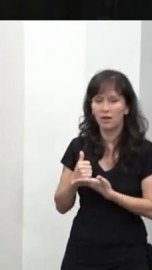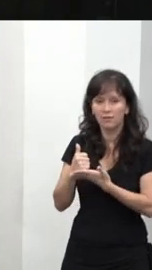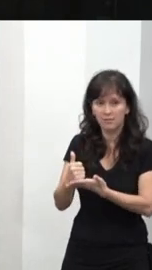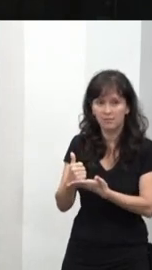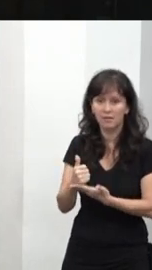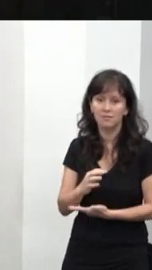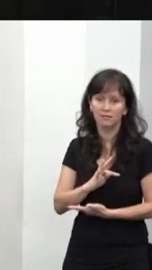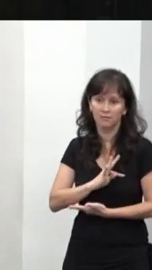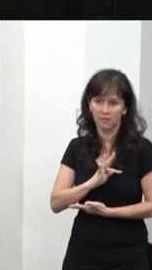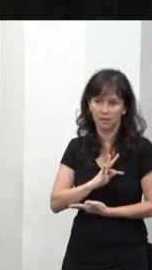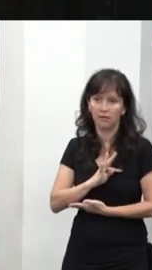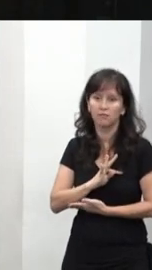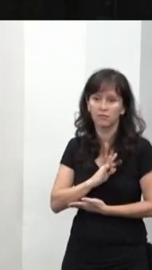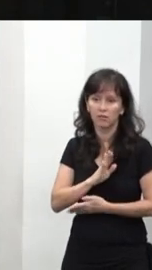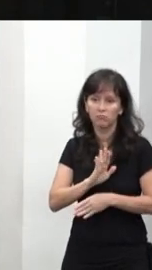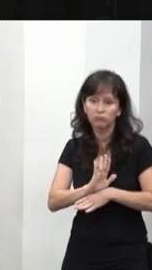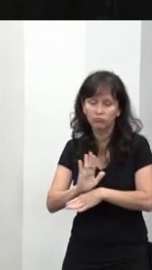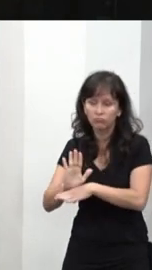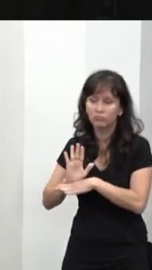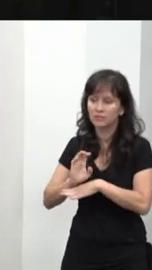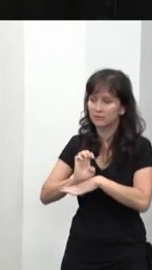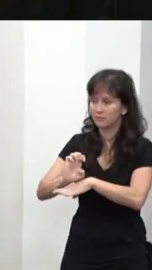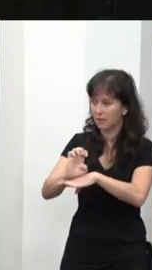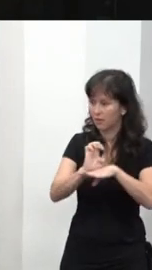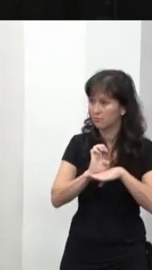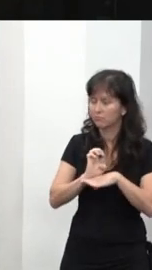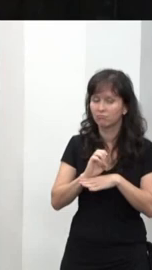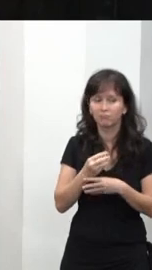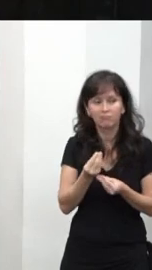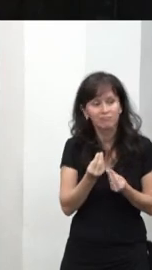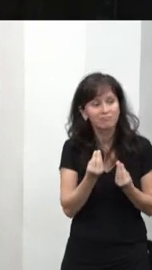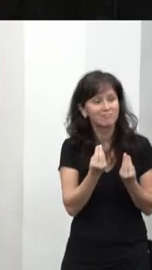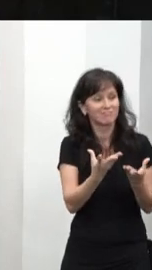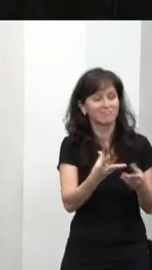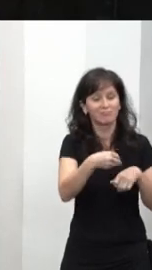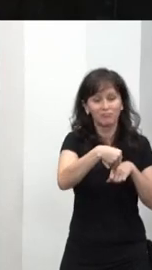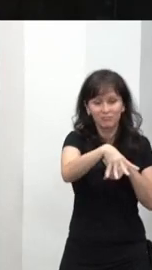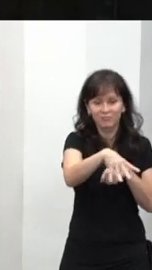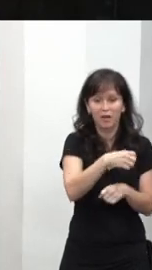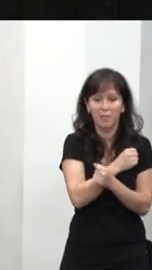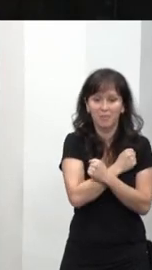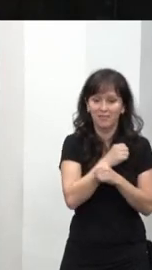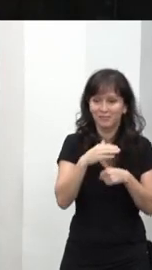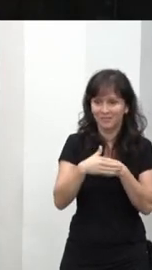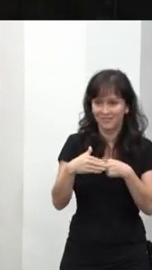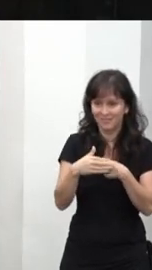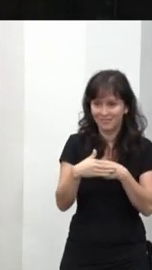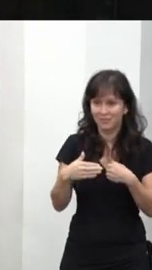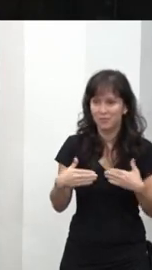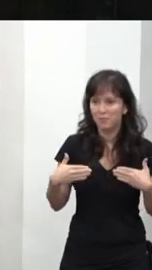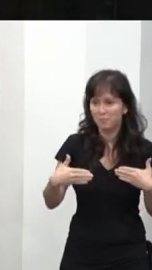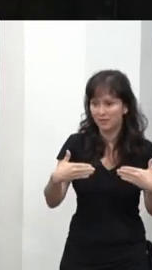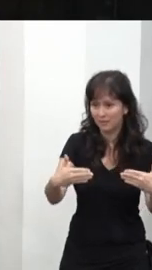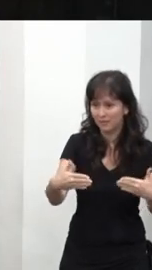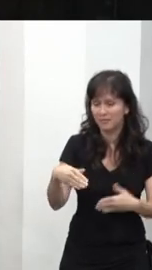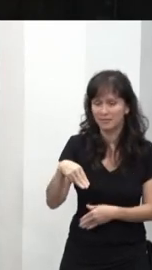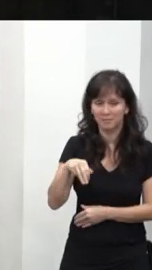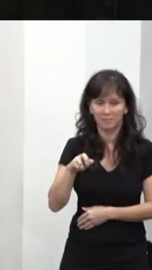iniciar trazendo um abraço carinhoso da ministra Margarete na nossa secretária Roberta Martins